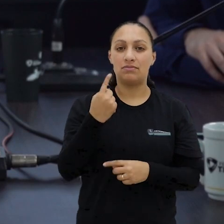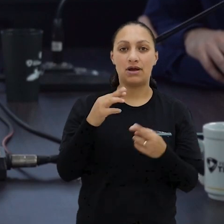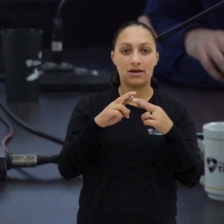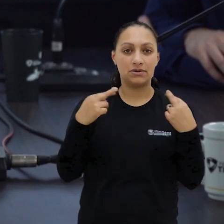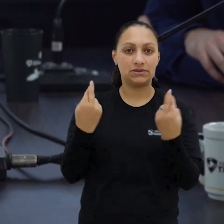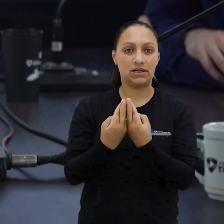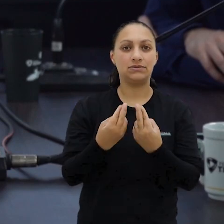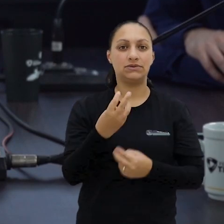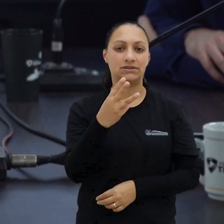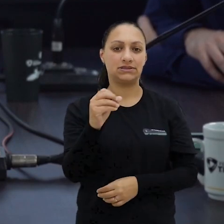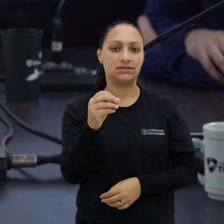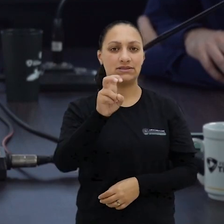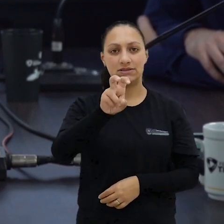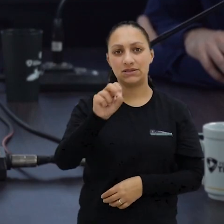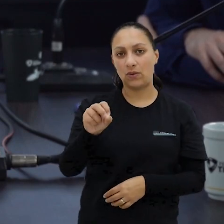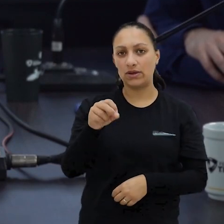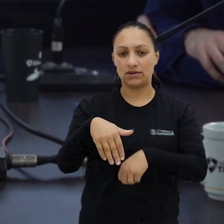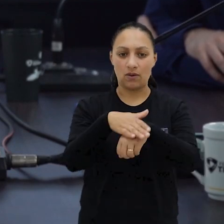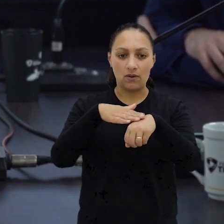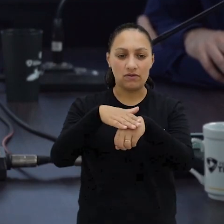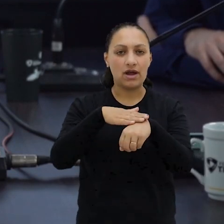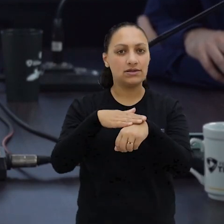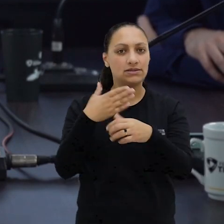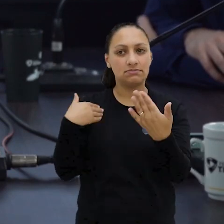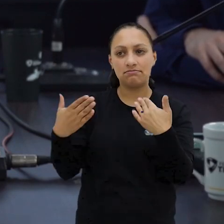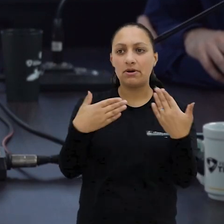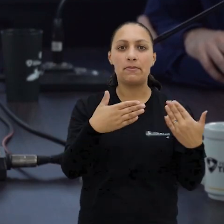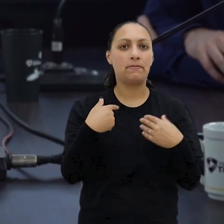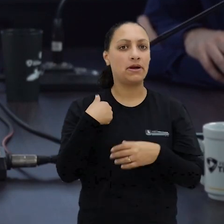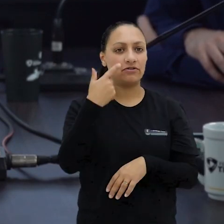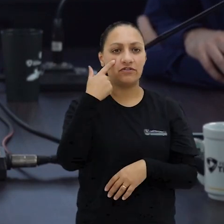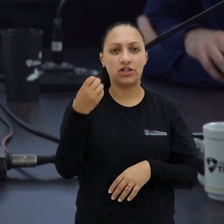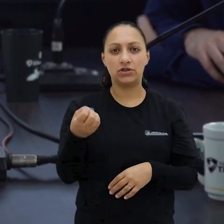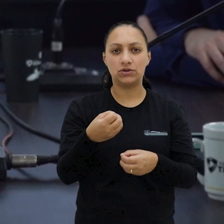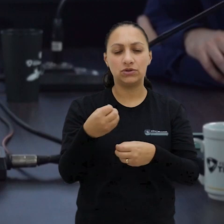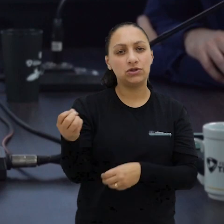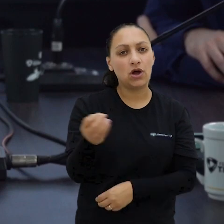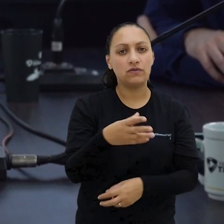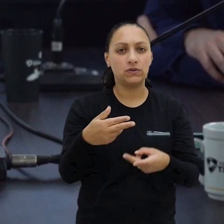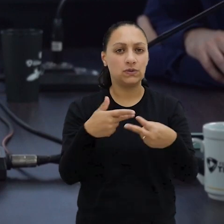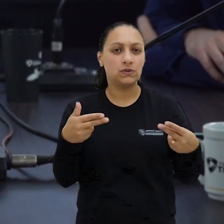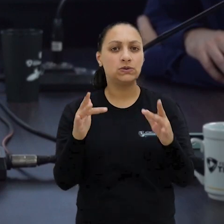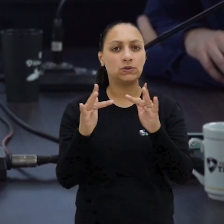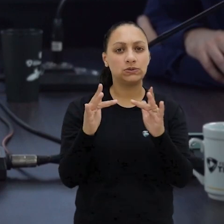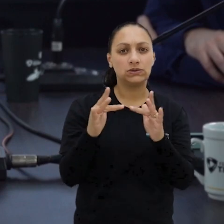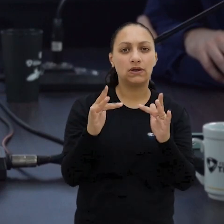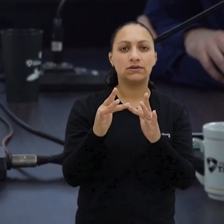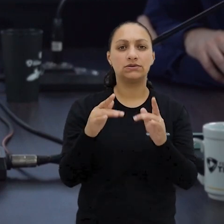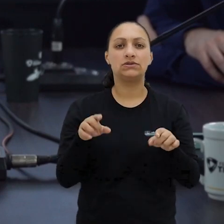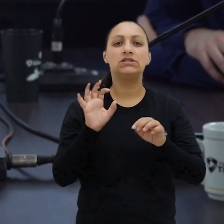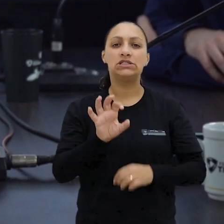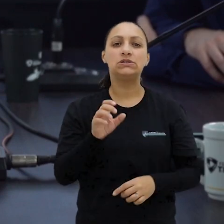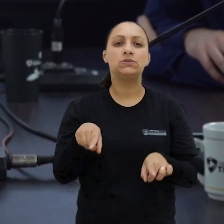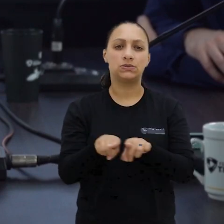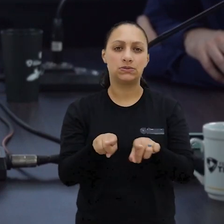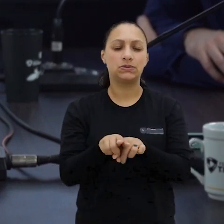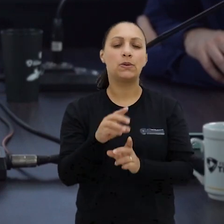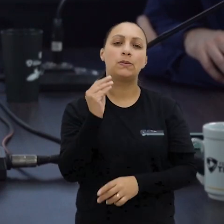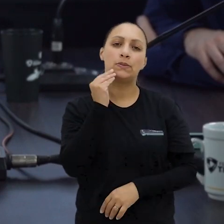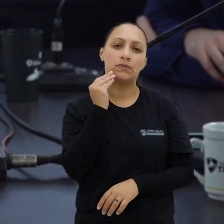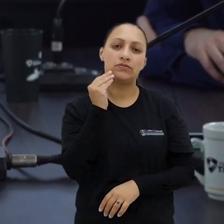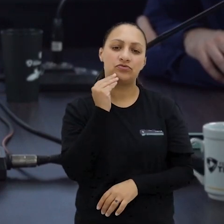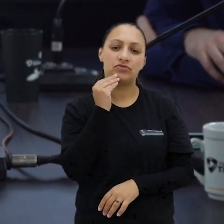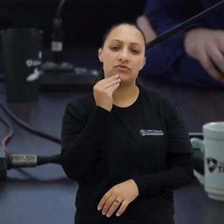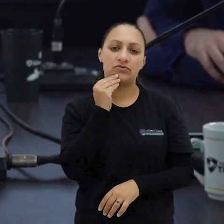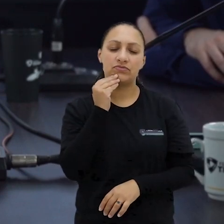ter 30, eu vou ter 50 ali conversas e novos 50 contatos. E é isso também, é